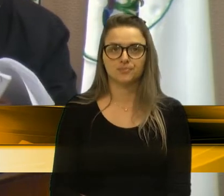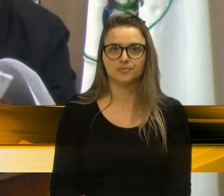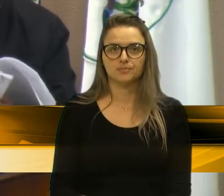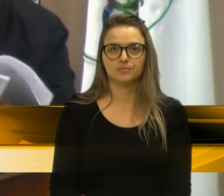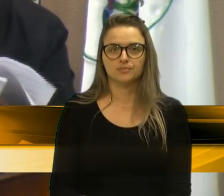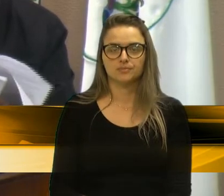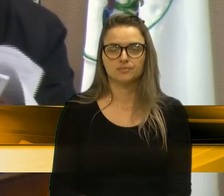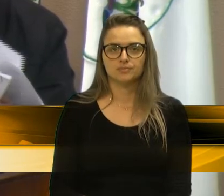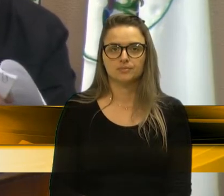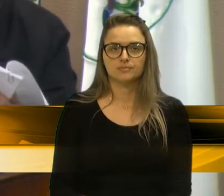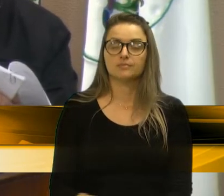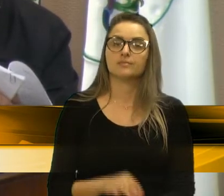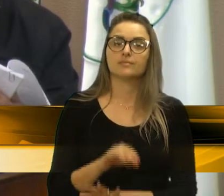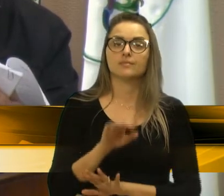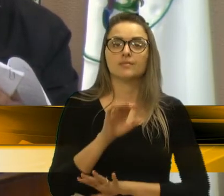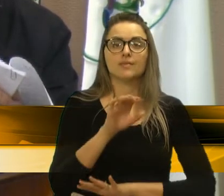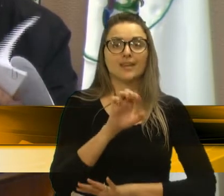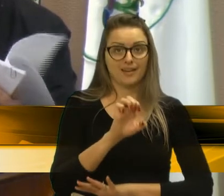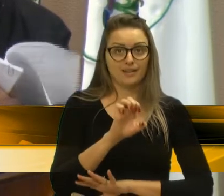E